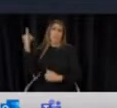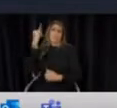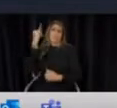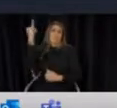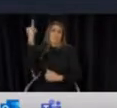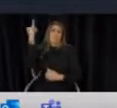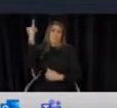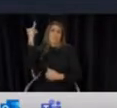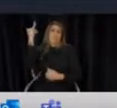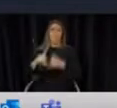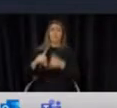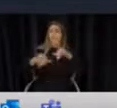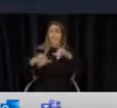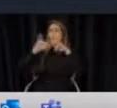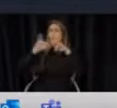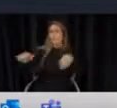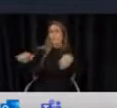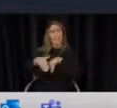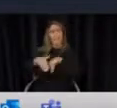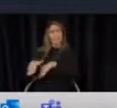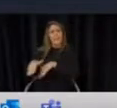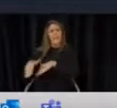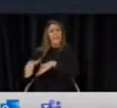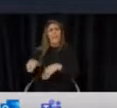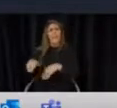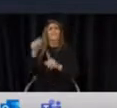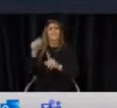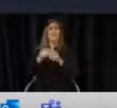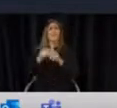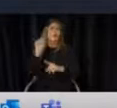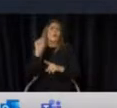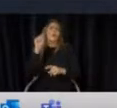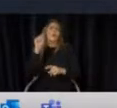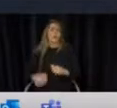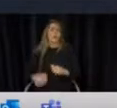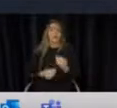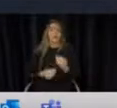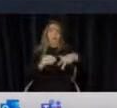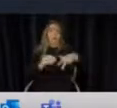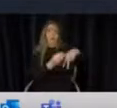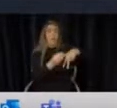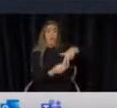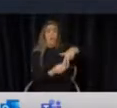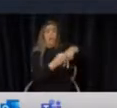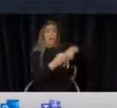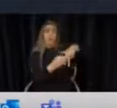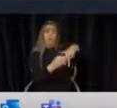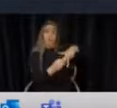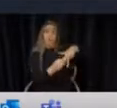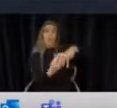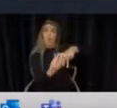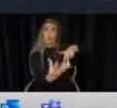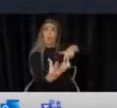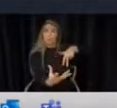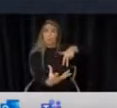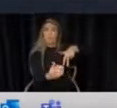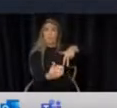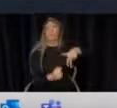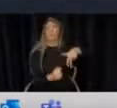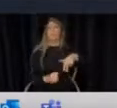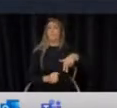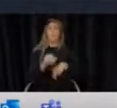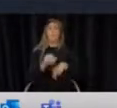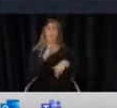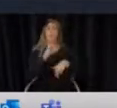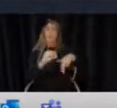no mês de setembro, né, que é o mês do doador. A principal mensagem que a gente passa nas campanhas é: se você é doador, avise a